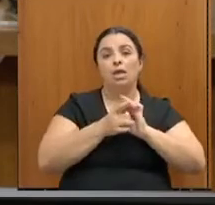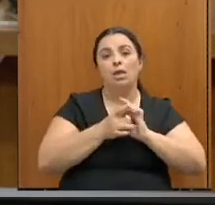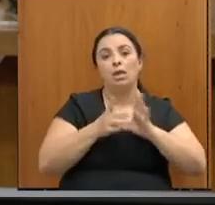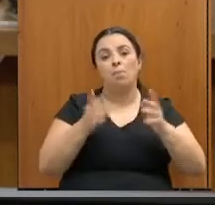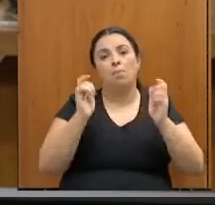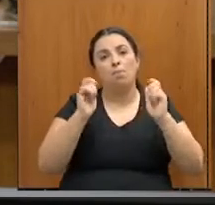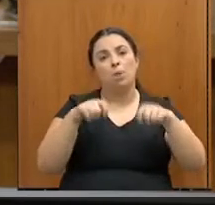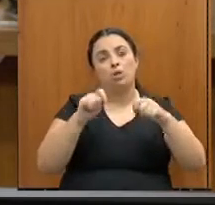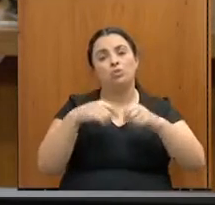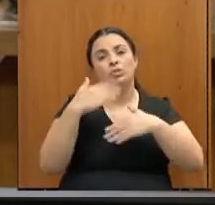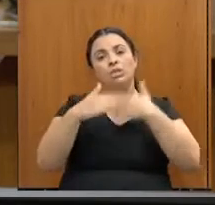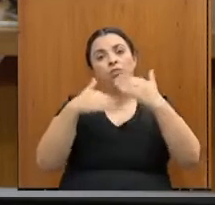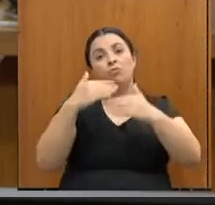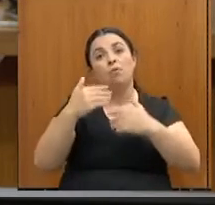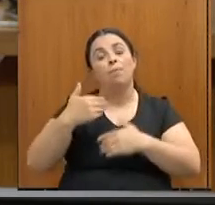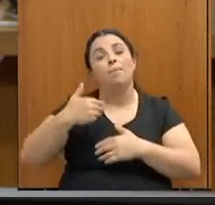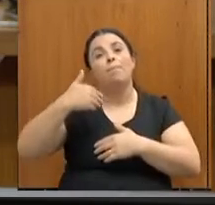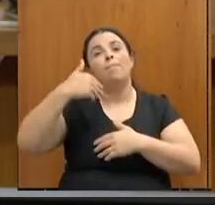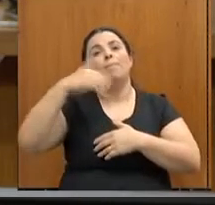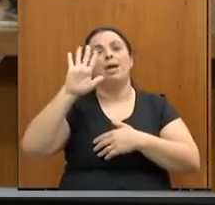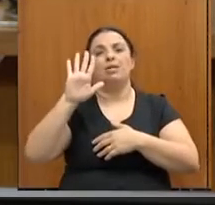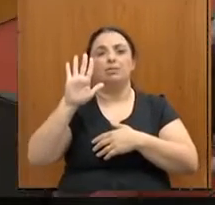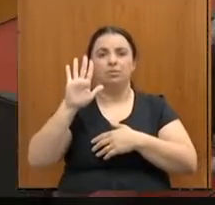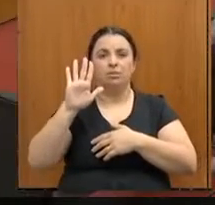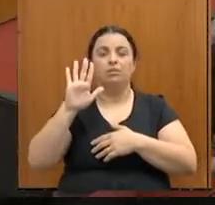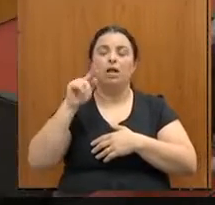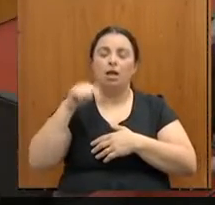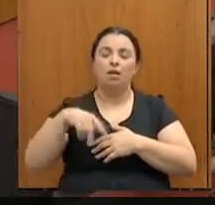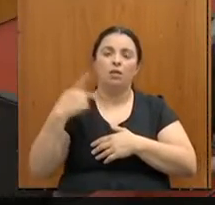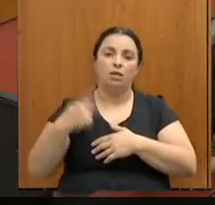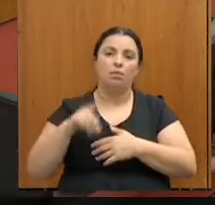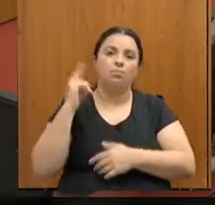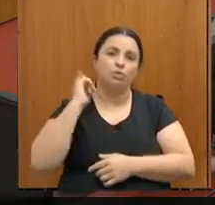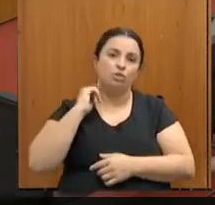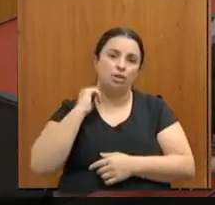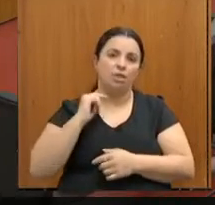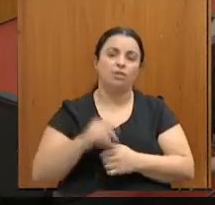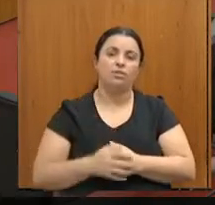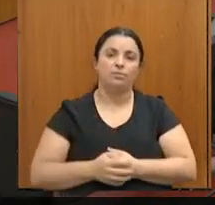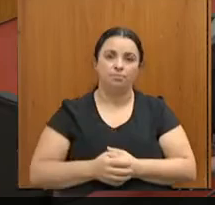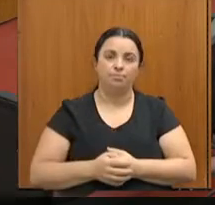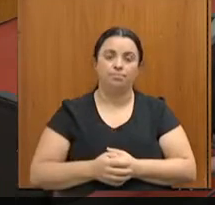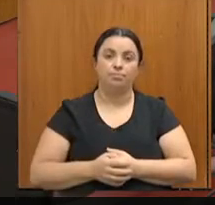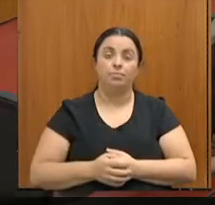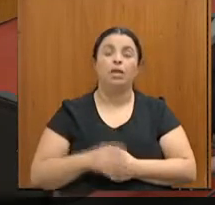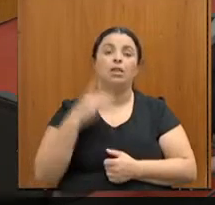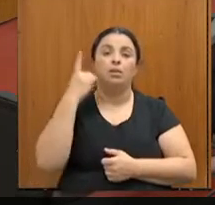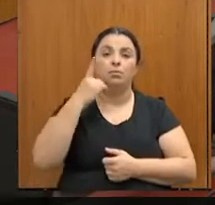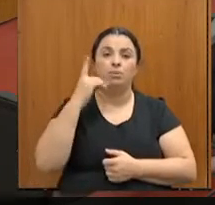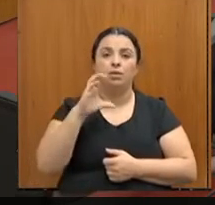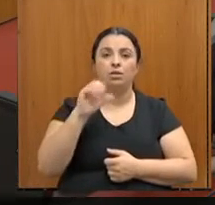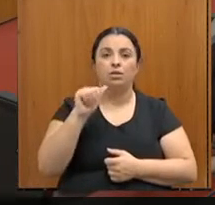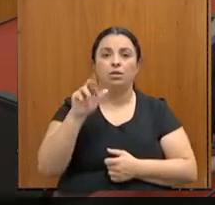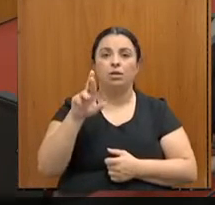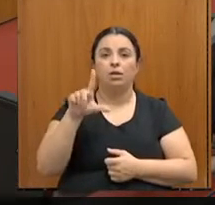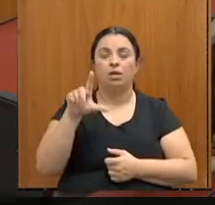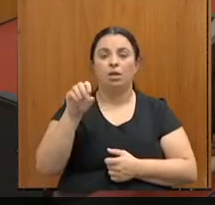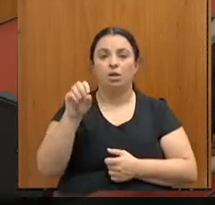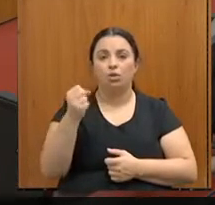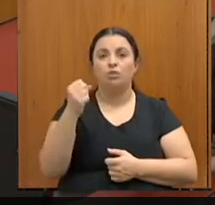desenvolvimento econômico-social detectado deputado Carlos Pimenta